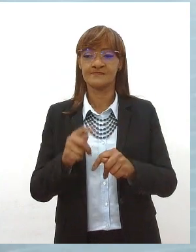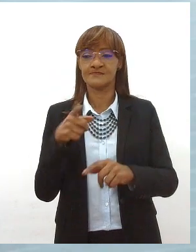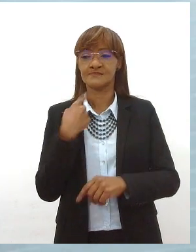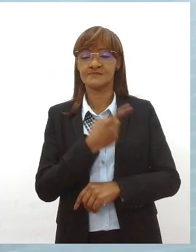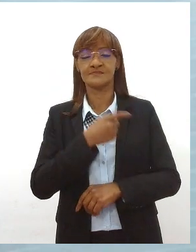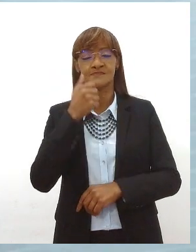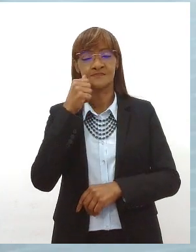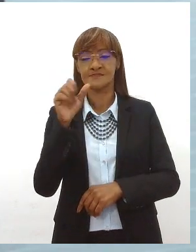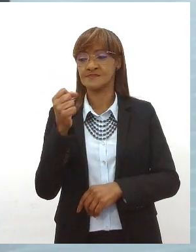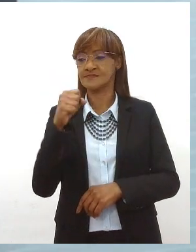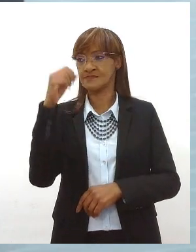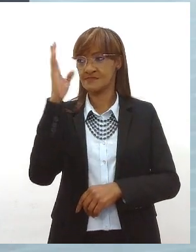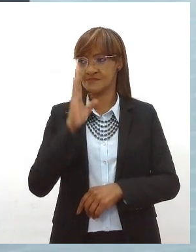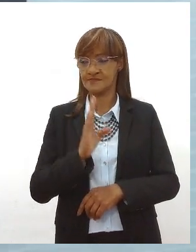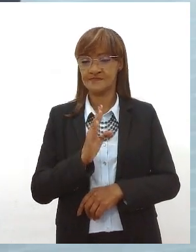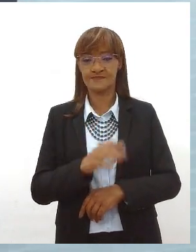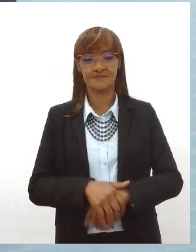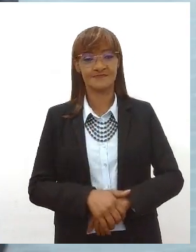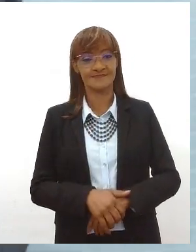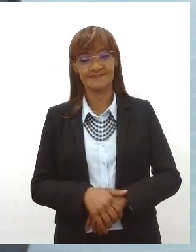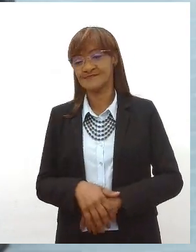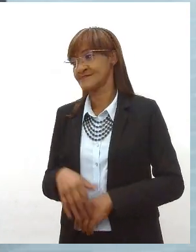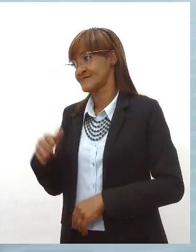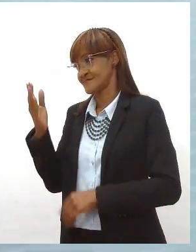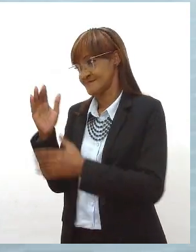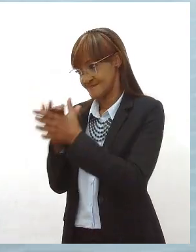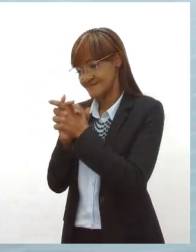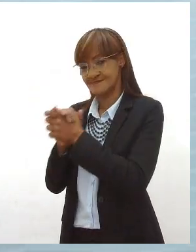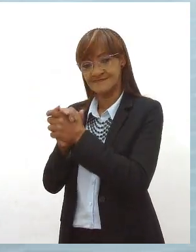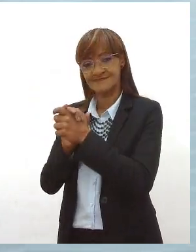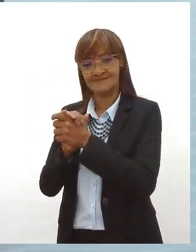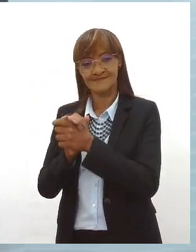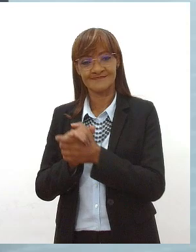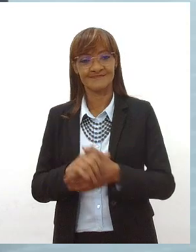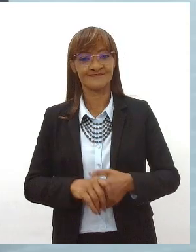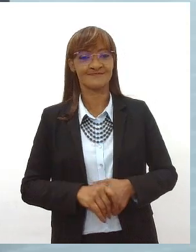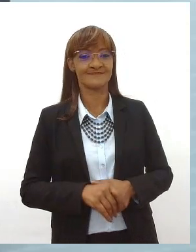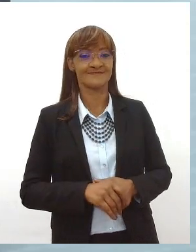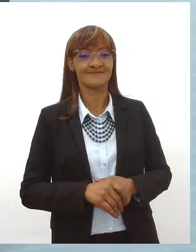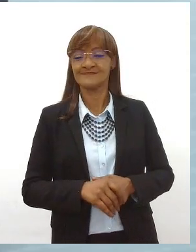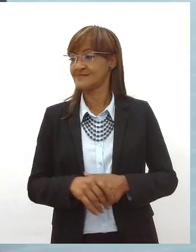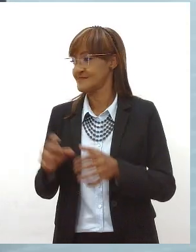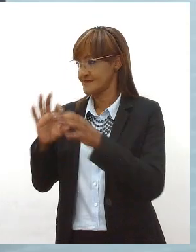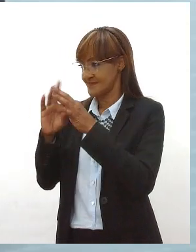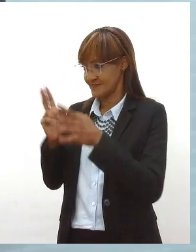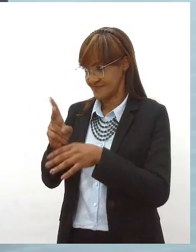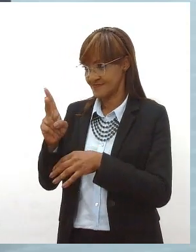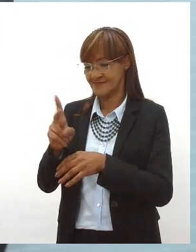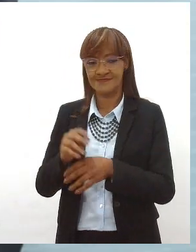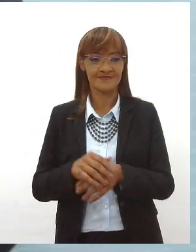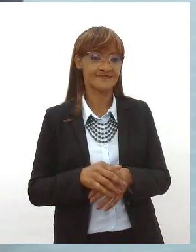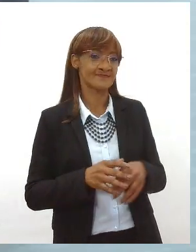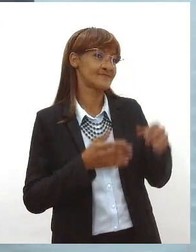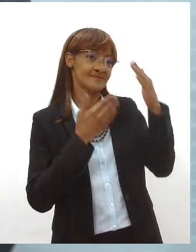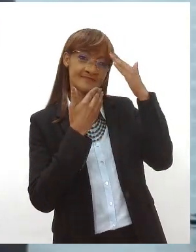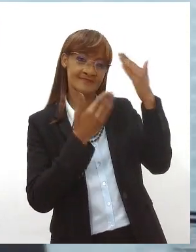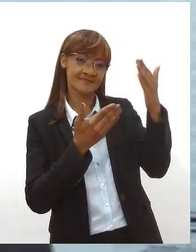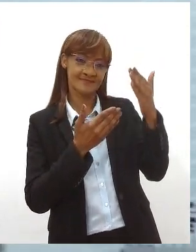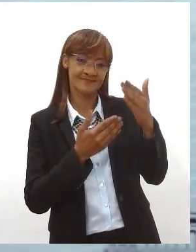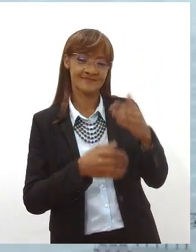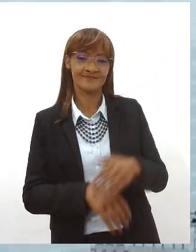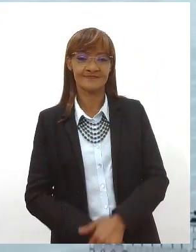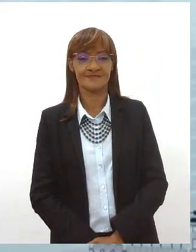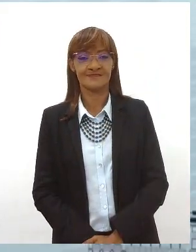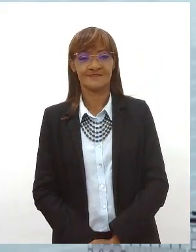É isso, deputada, parabéns. Fique o nosso espaço aqui sempre à sua disposição, viu? Só tenho que agradecer, muito obrigada. Okay. deputada